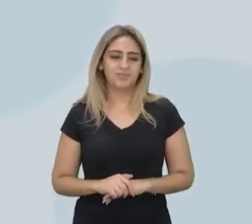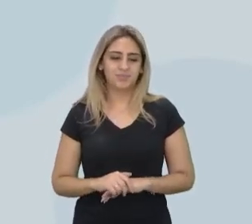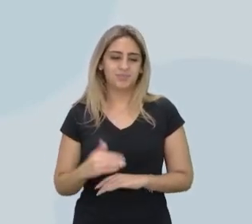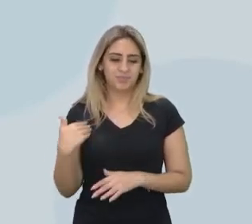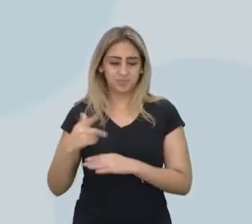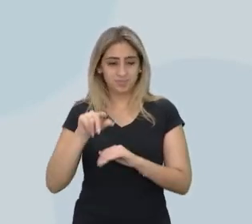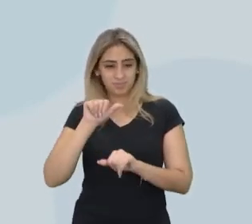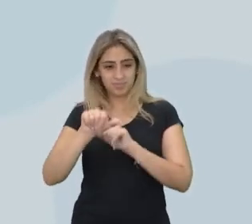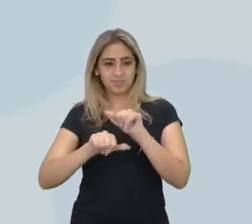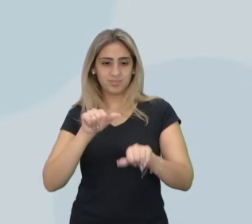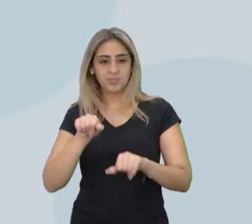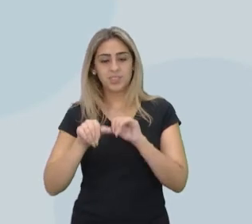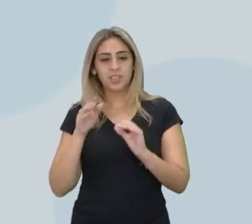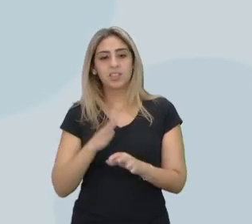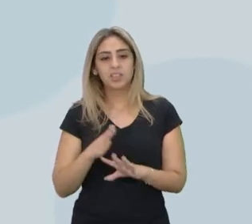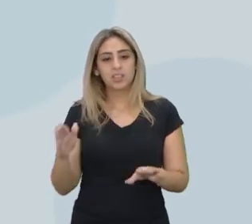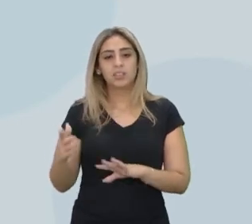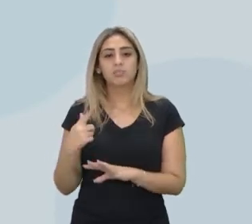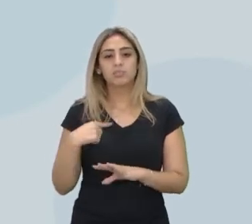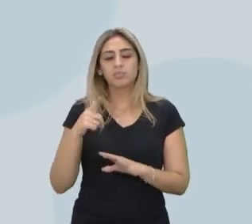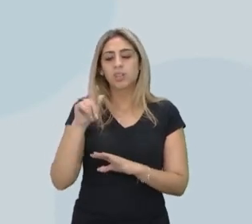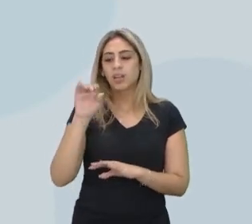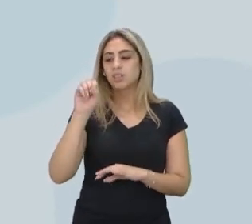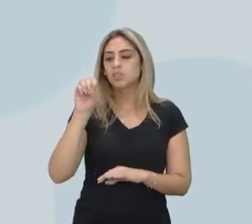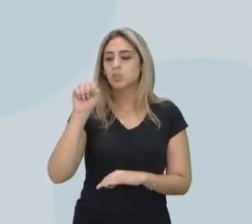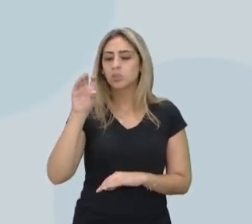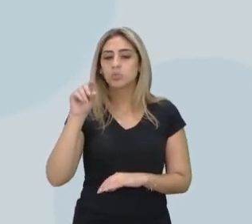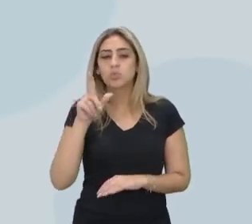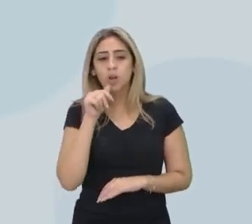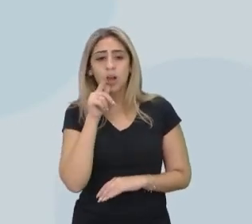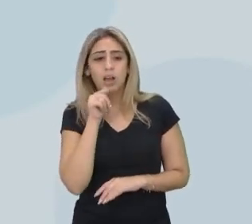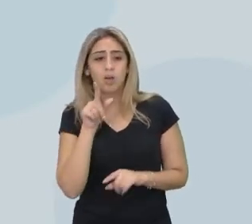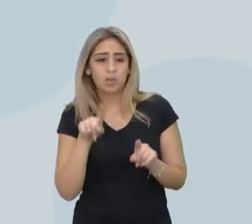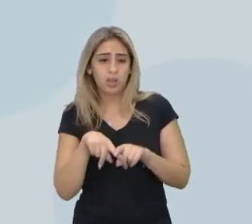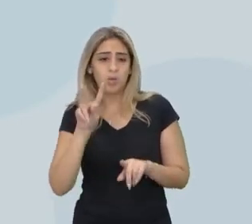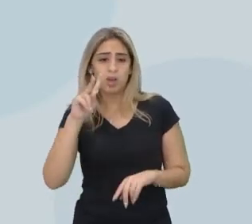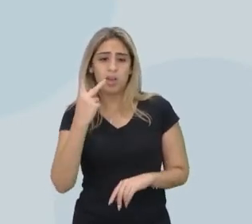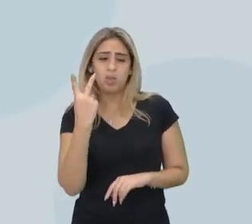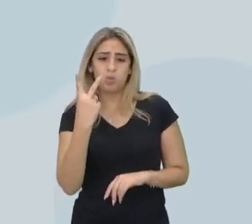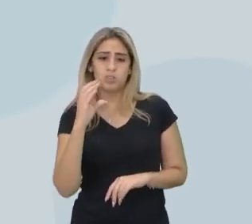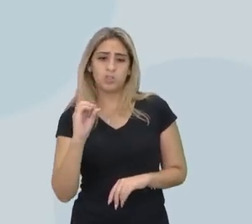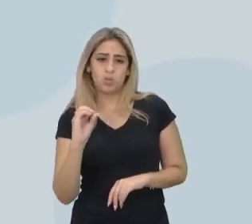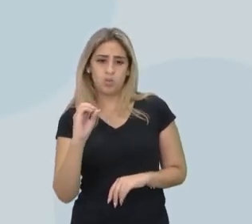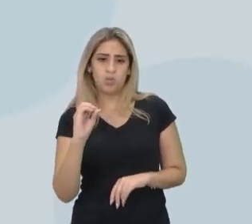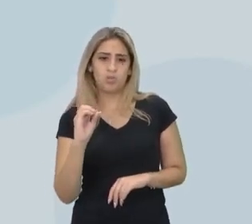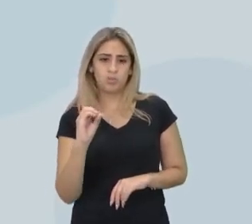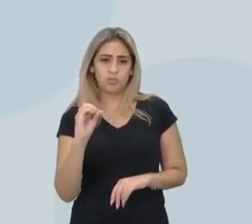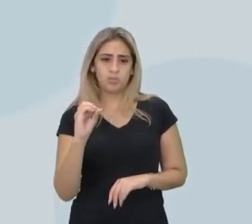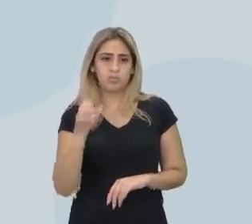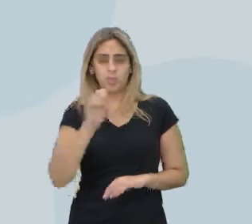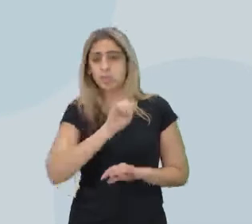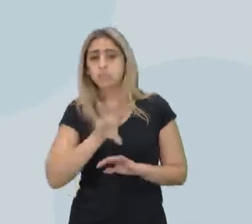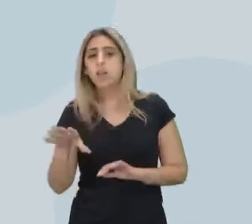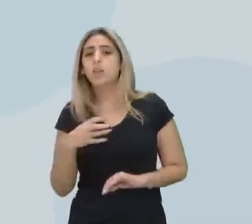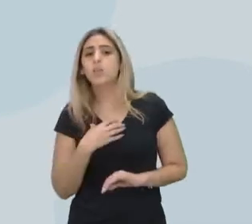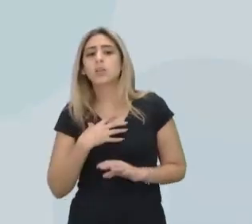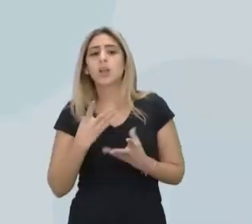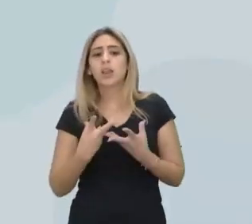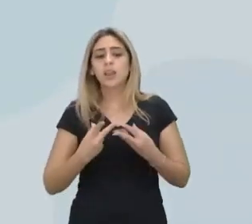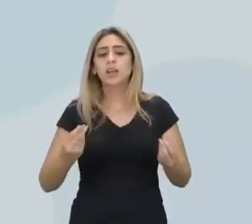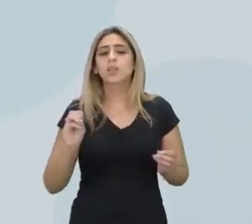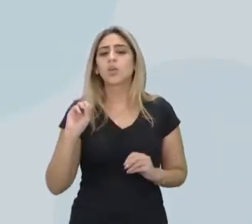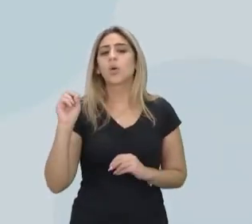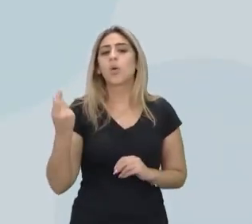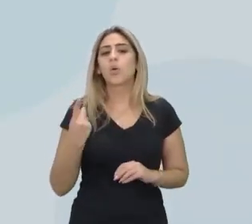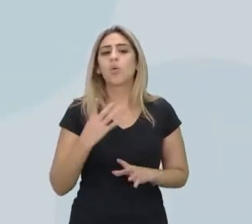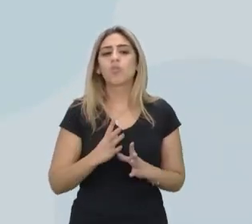nessa transformação, ele sai no estado gasoso. E água, que é o H2O. A água, ali, ela sai na forma ou líquida ou